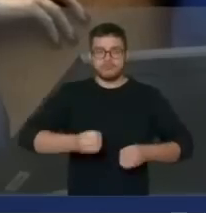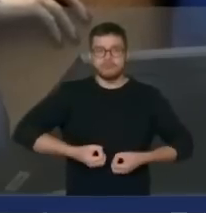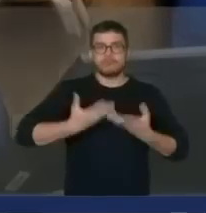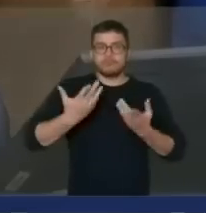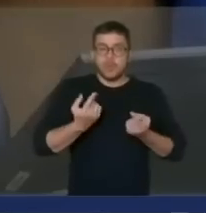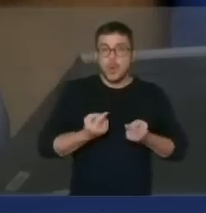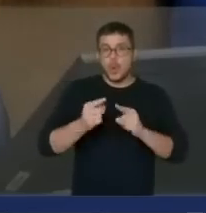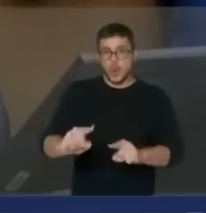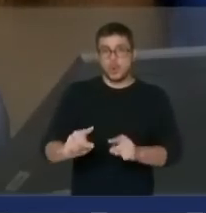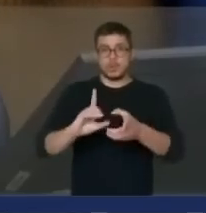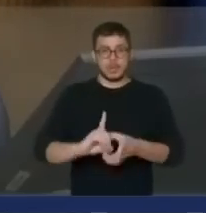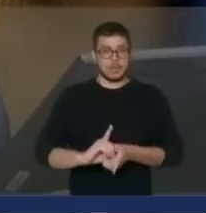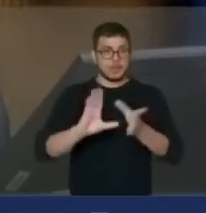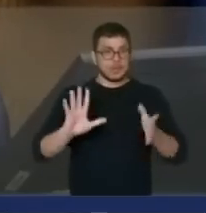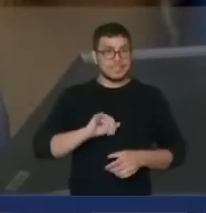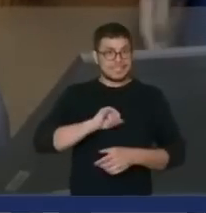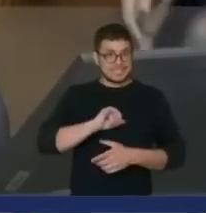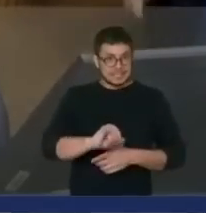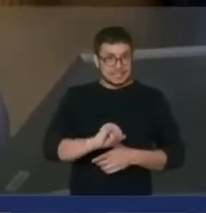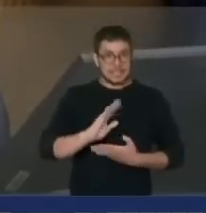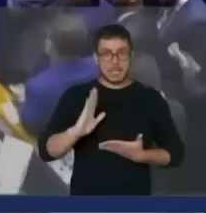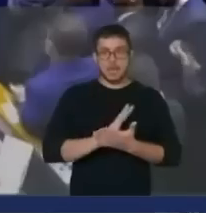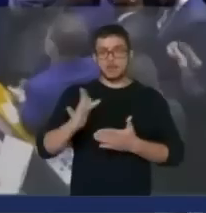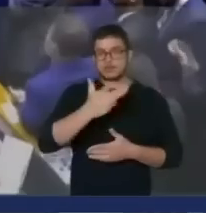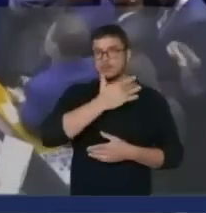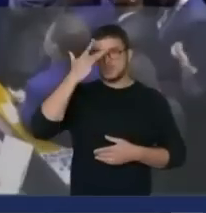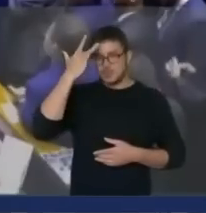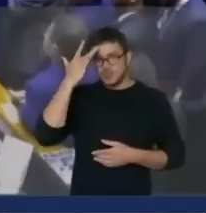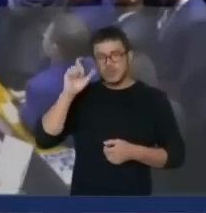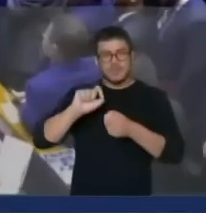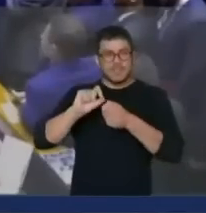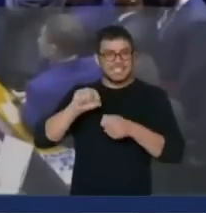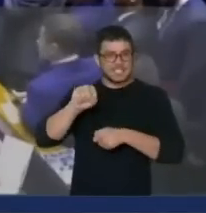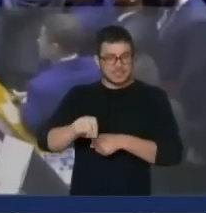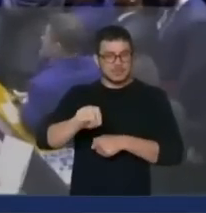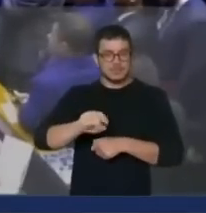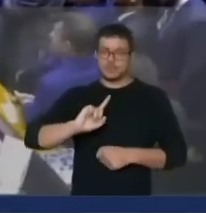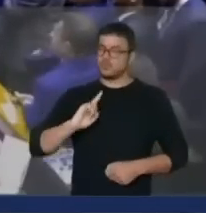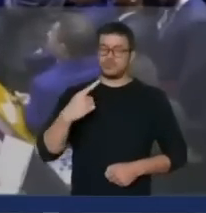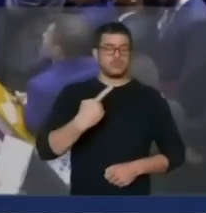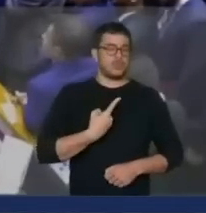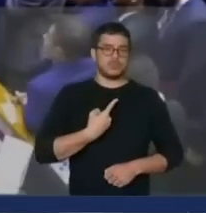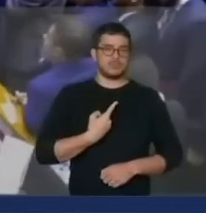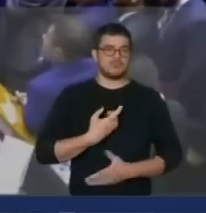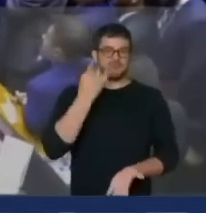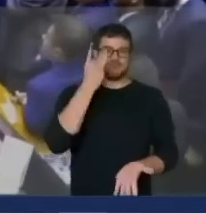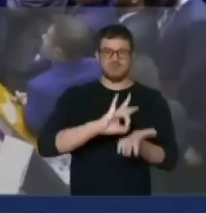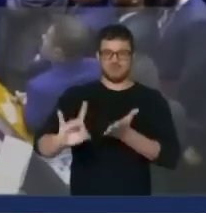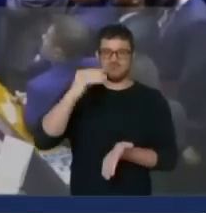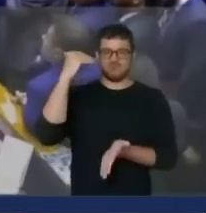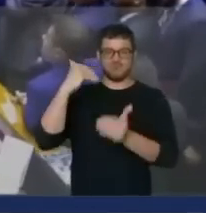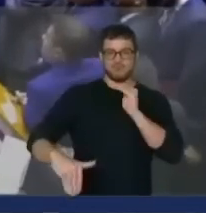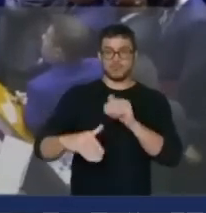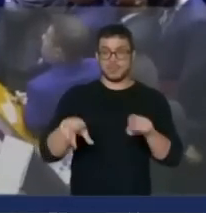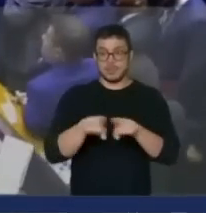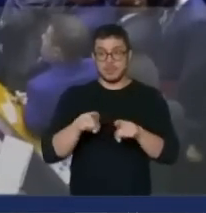democracia. Quem assim atuar terá a repulsa deste parlamento, a rejeição do povo brasileiro